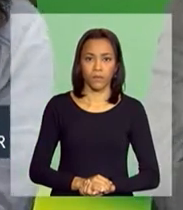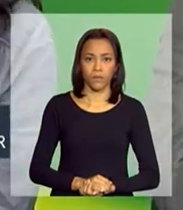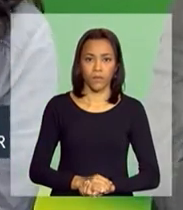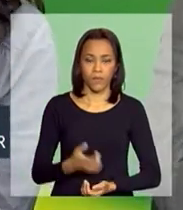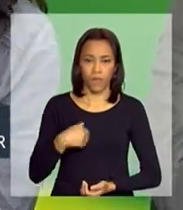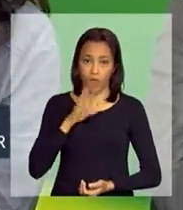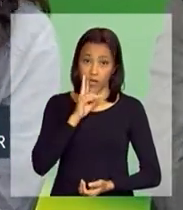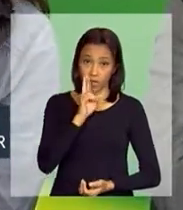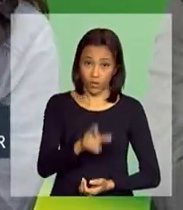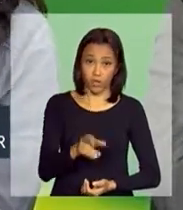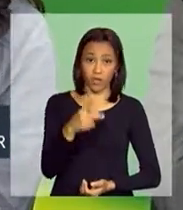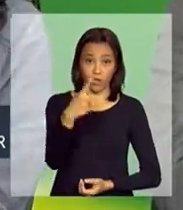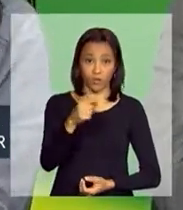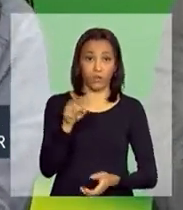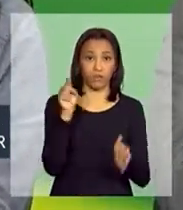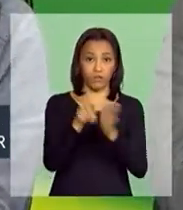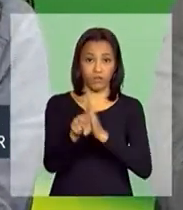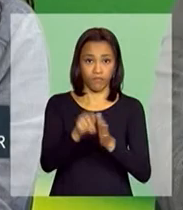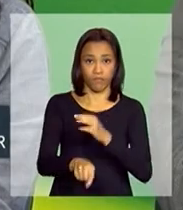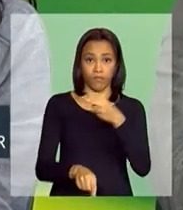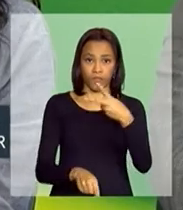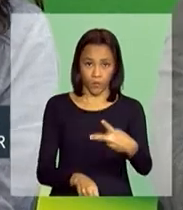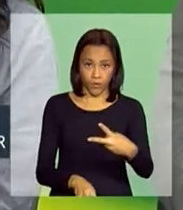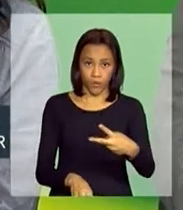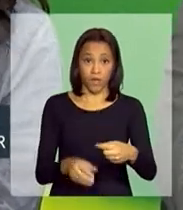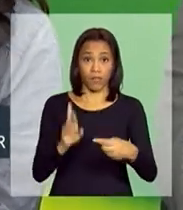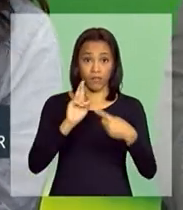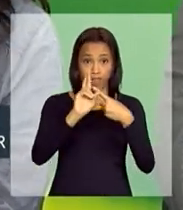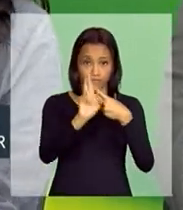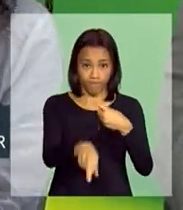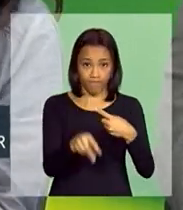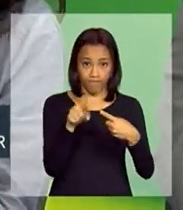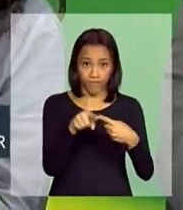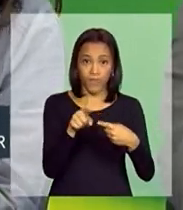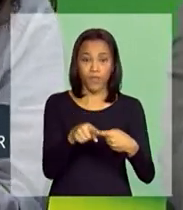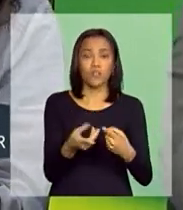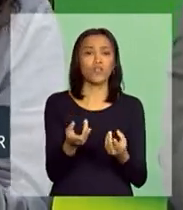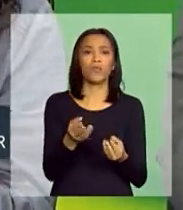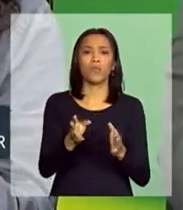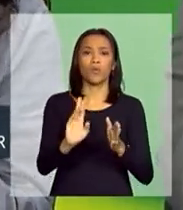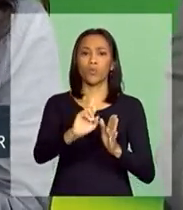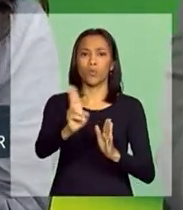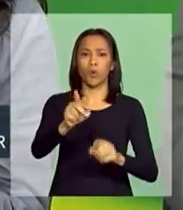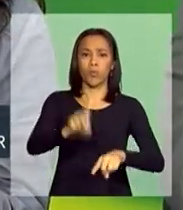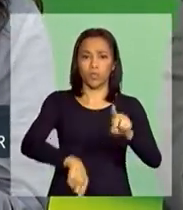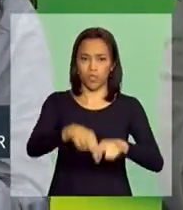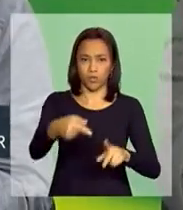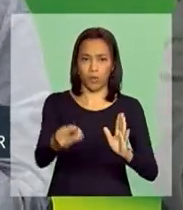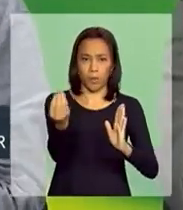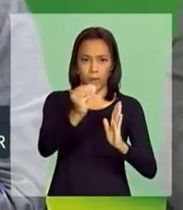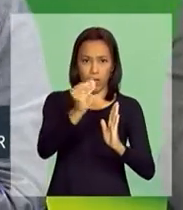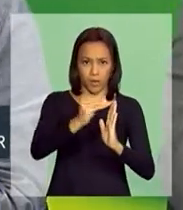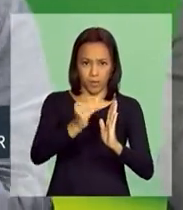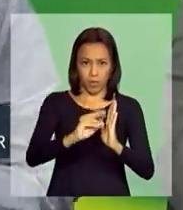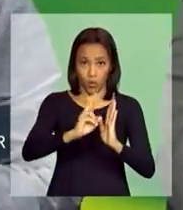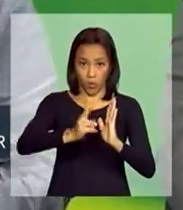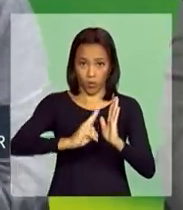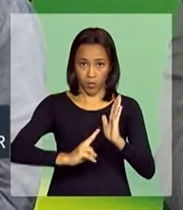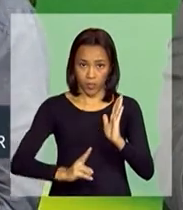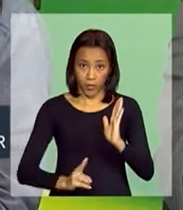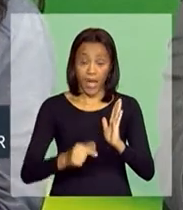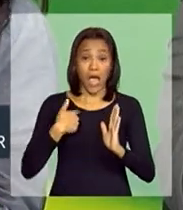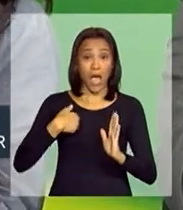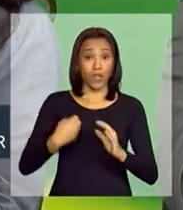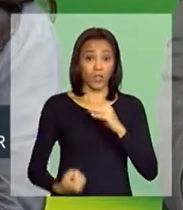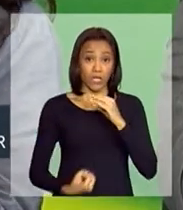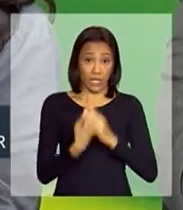respondendo as suas duas perguntas a primeira sobre a lista a criação da dessa